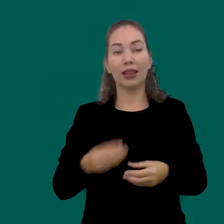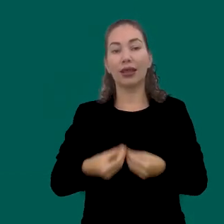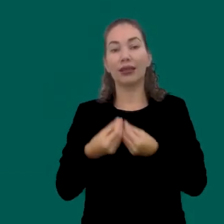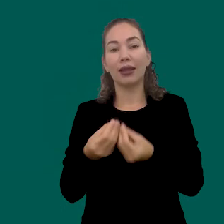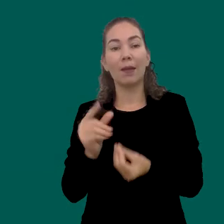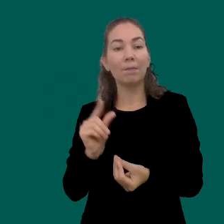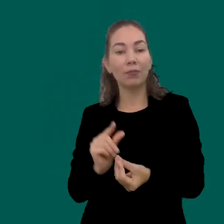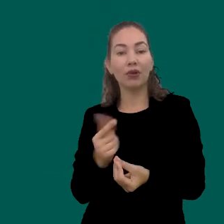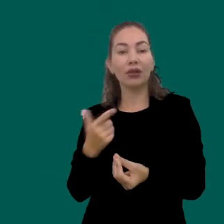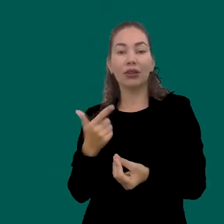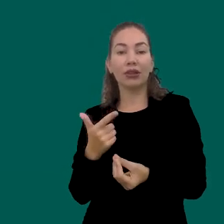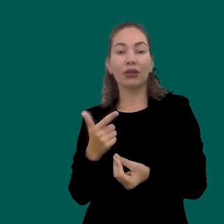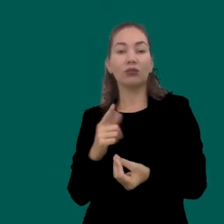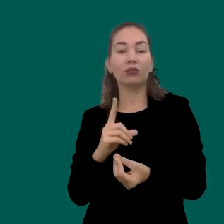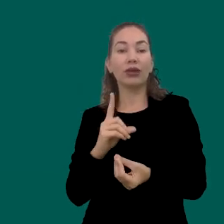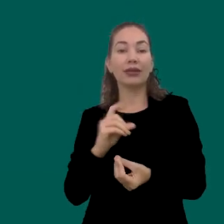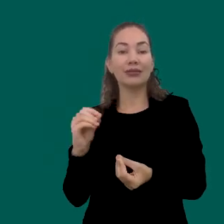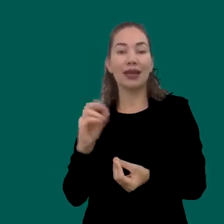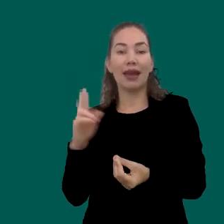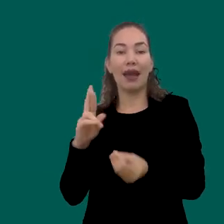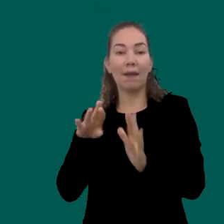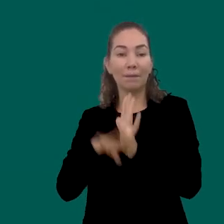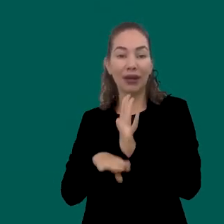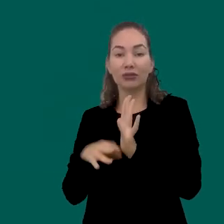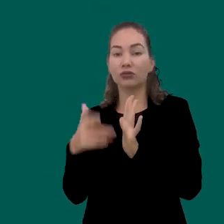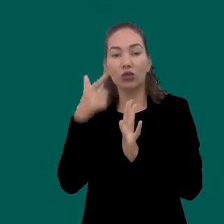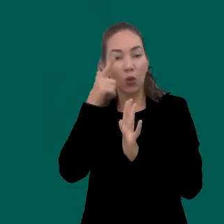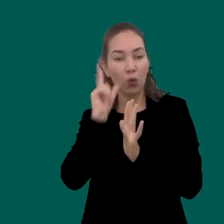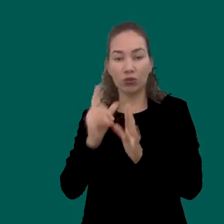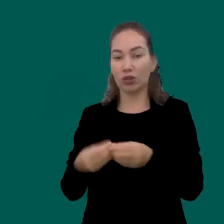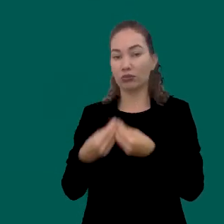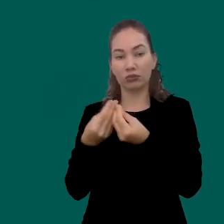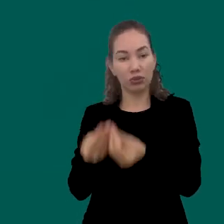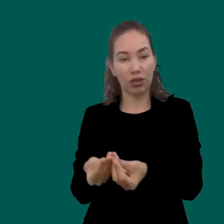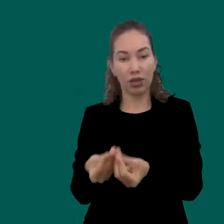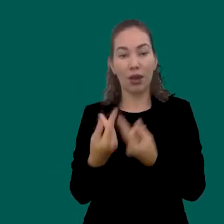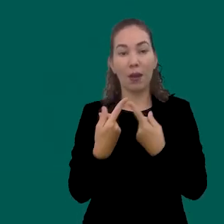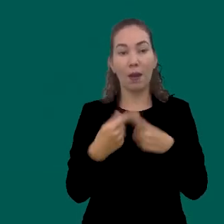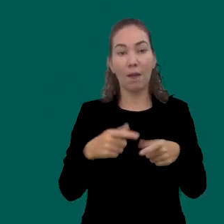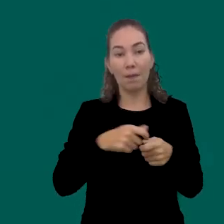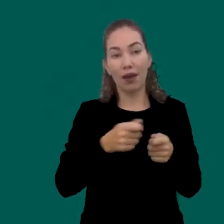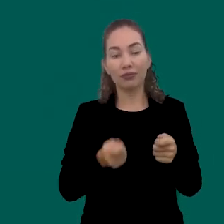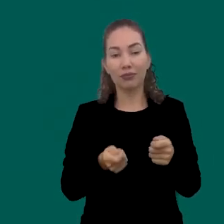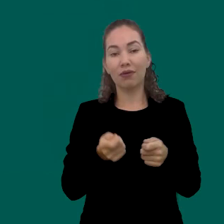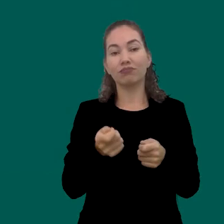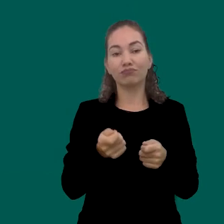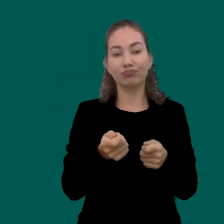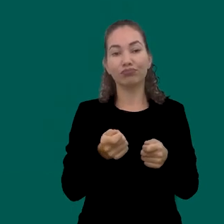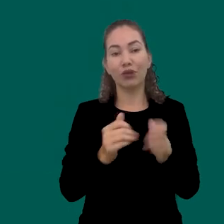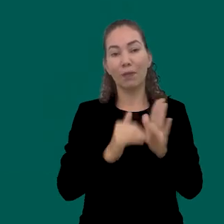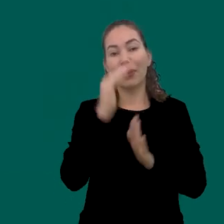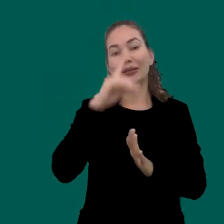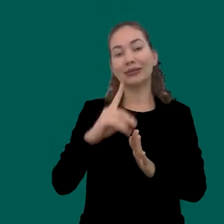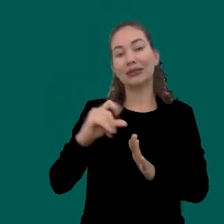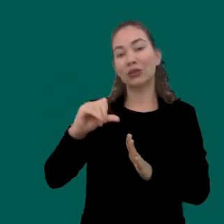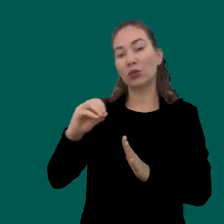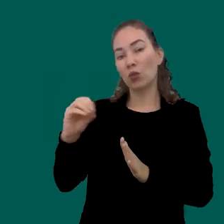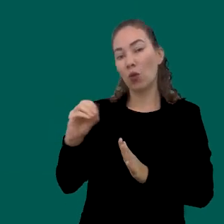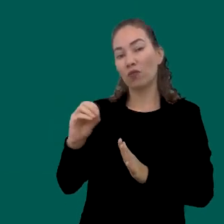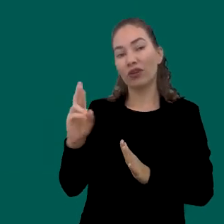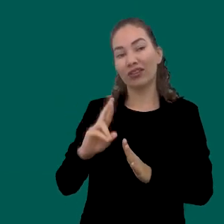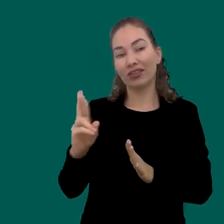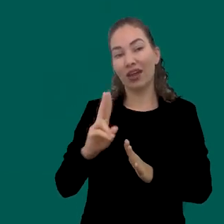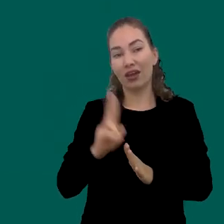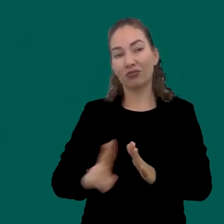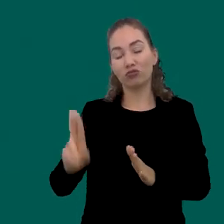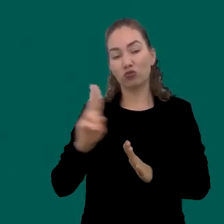não entrega menos de R$100, então o mínimo é R$100, porém o ticket médio é superior a 190. O ticket médio